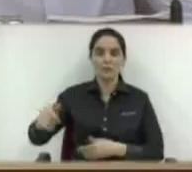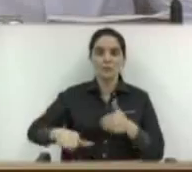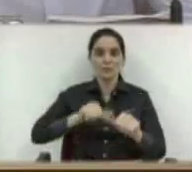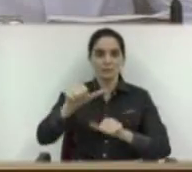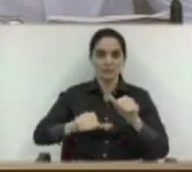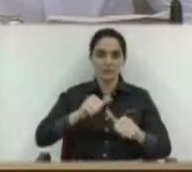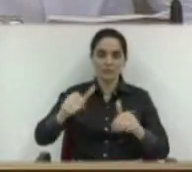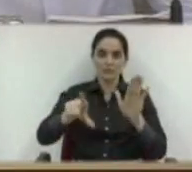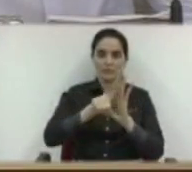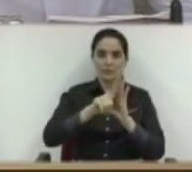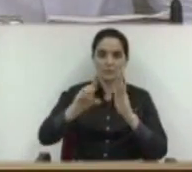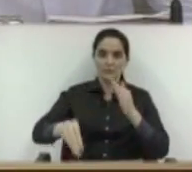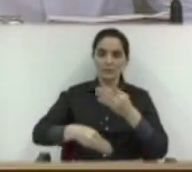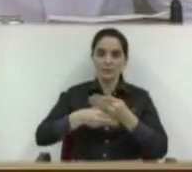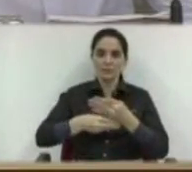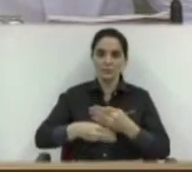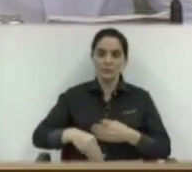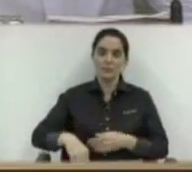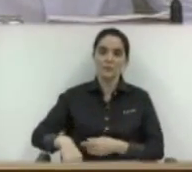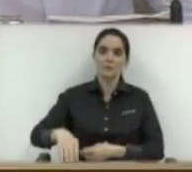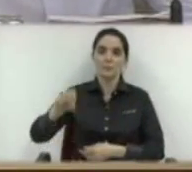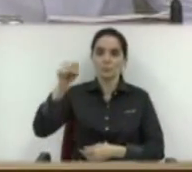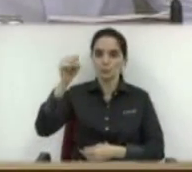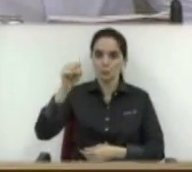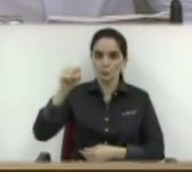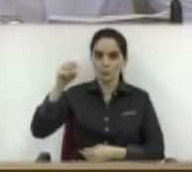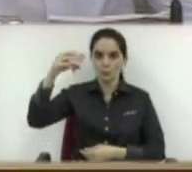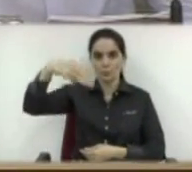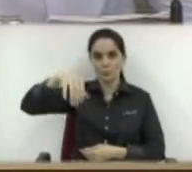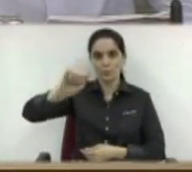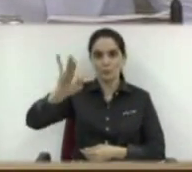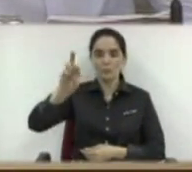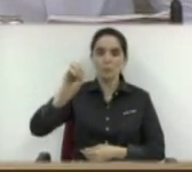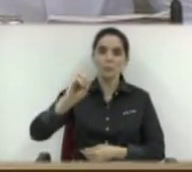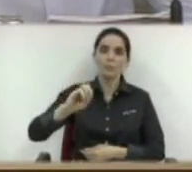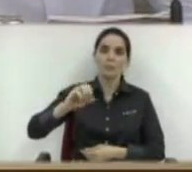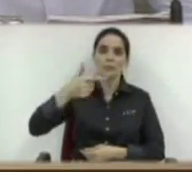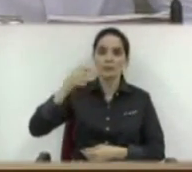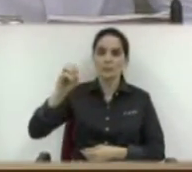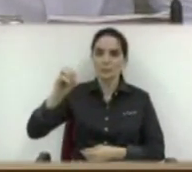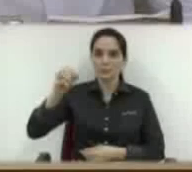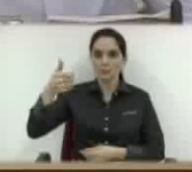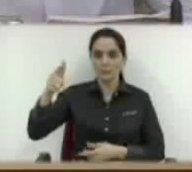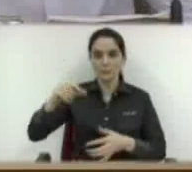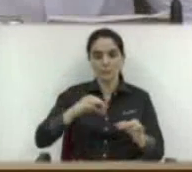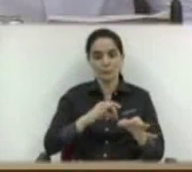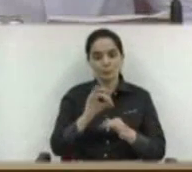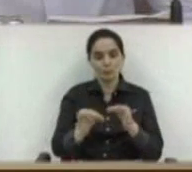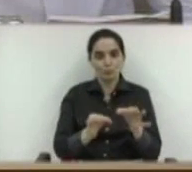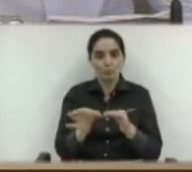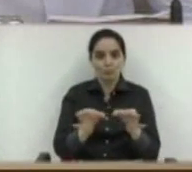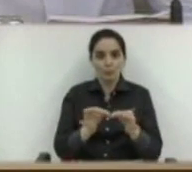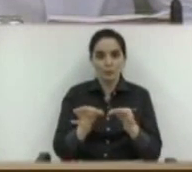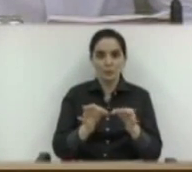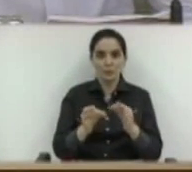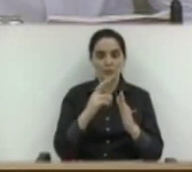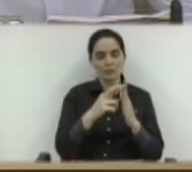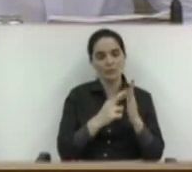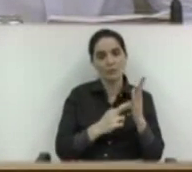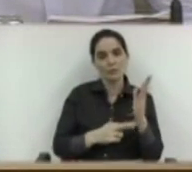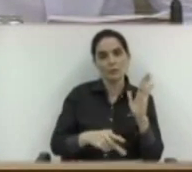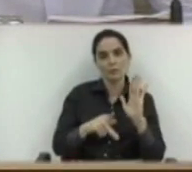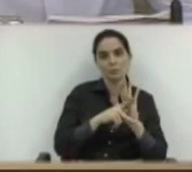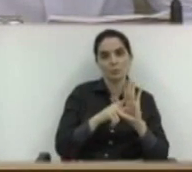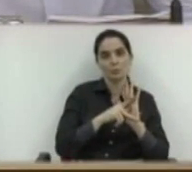Complementar 697, de 8 de maio de 2014, que reorganiza o regime próprio